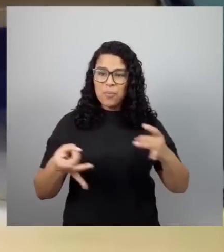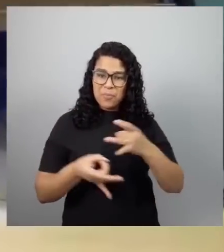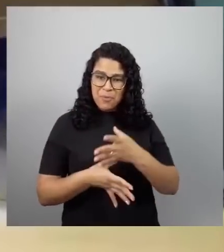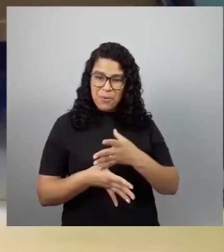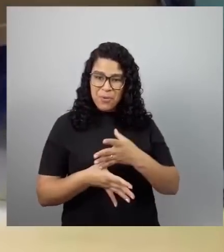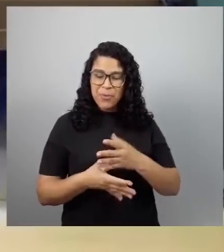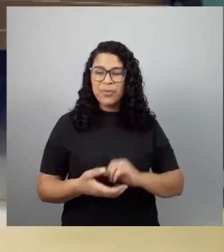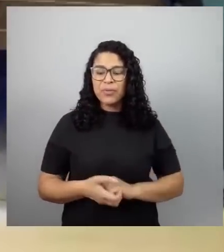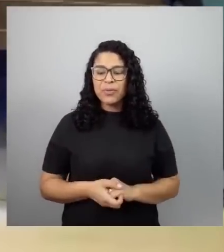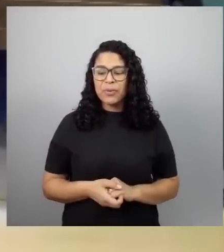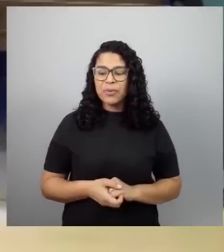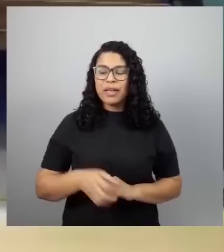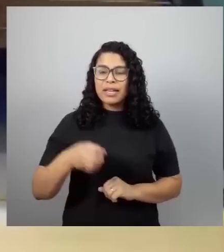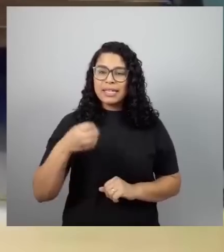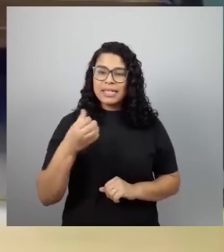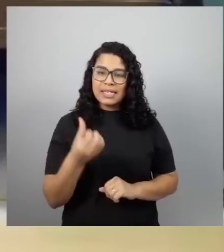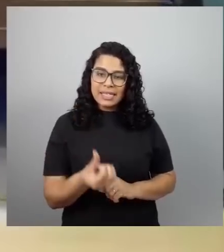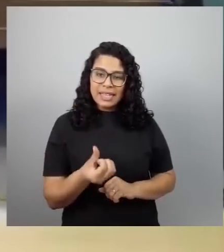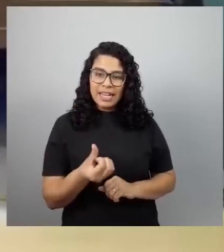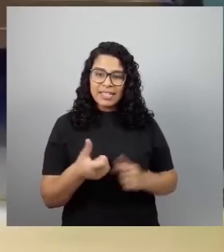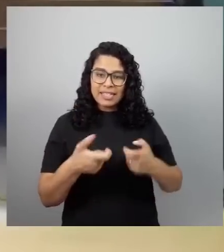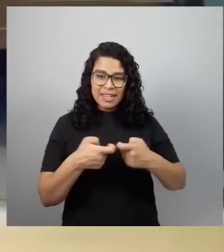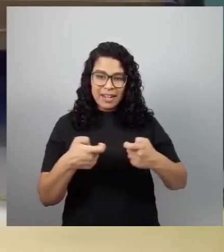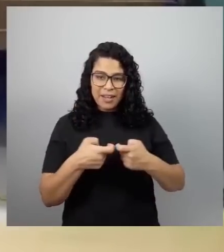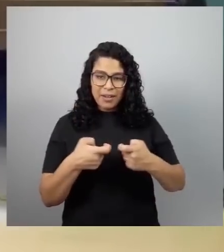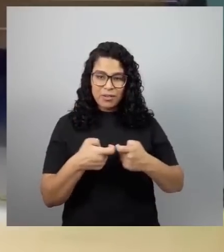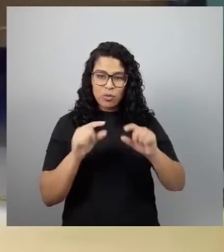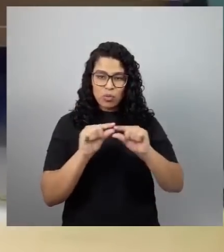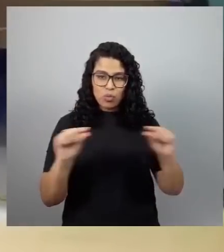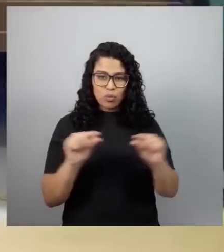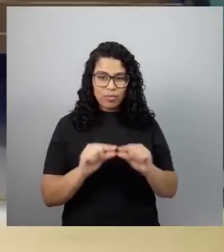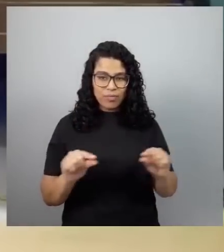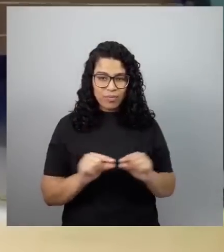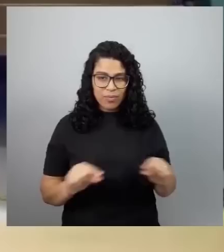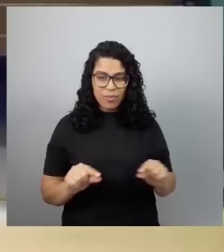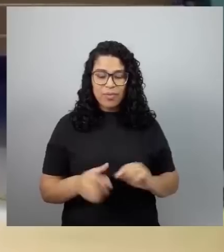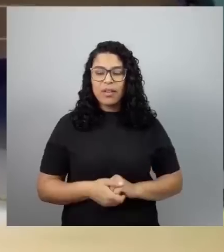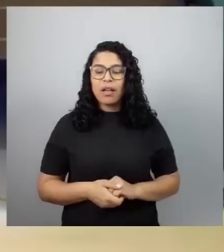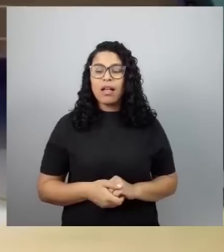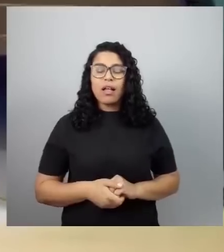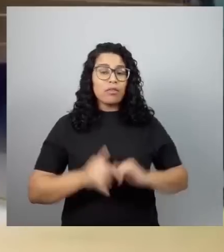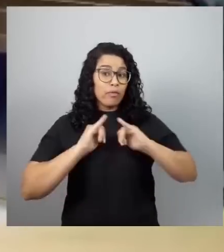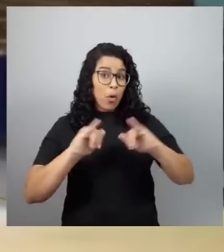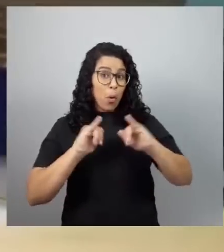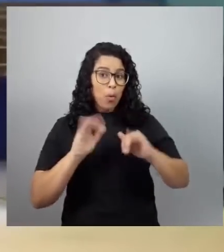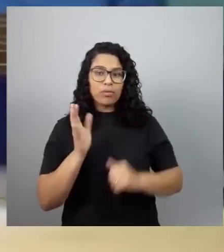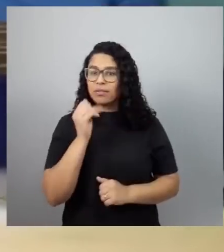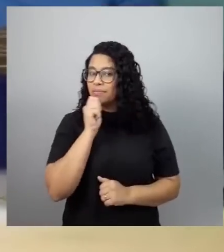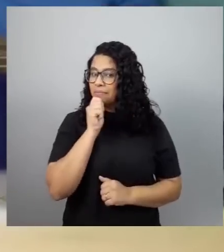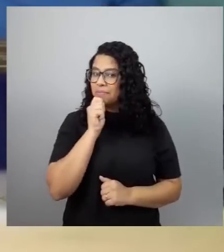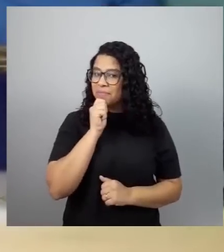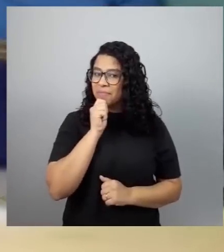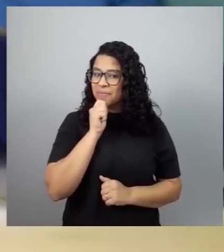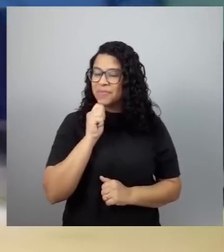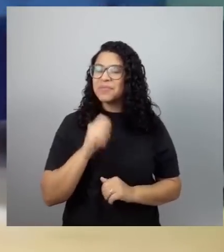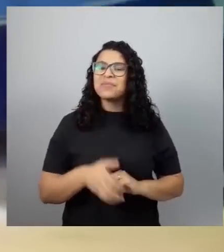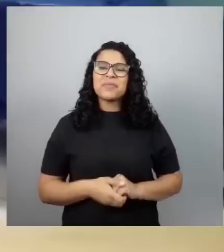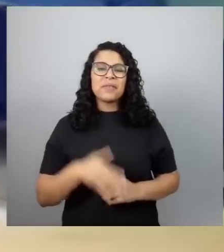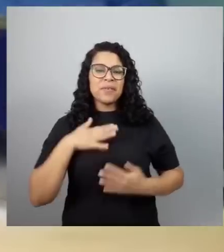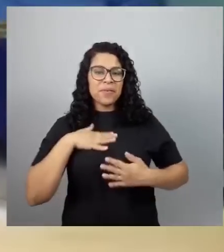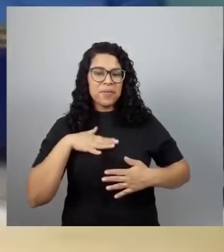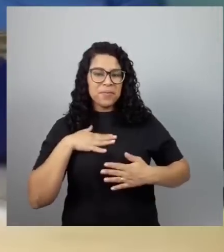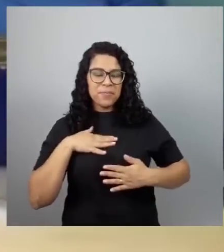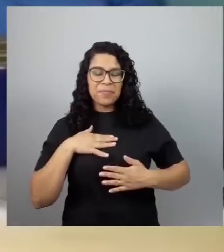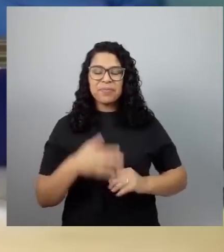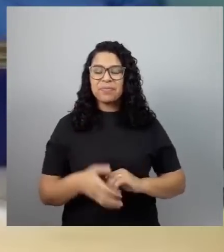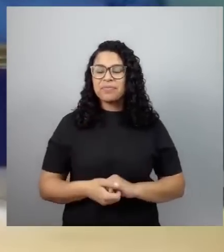já está bonitinho, com seis elásticos, mas ela não vai tocar ainda porque é surpresa como vai ficar o som do